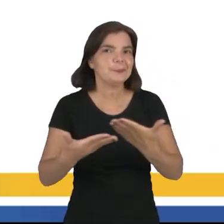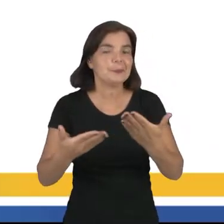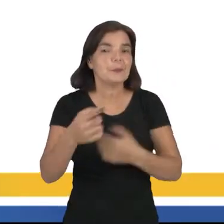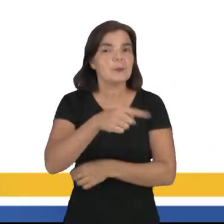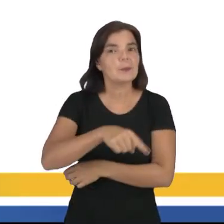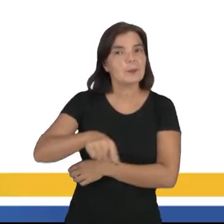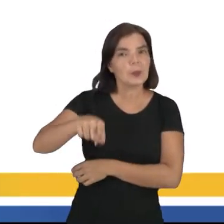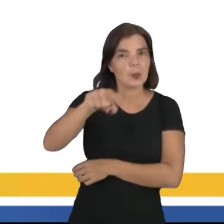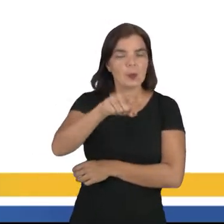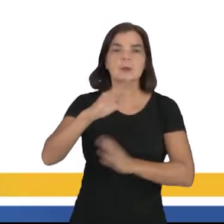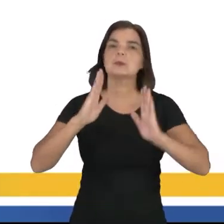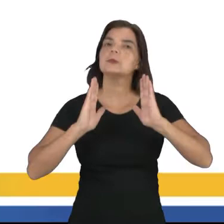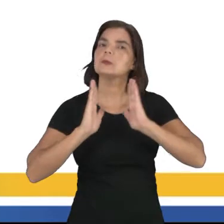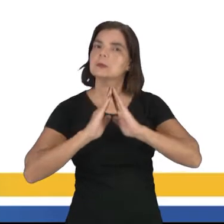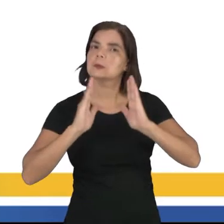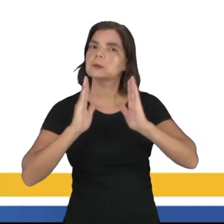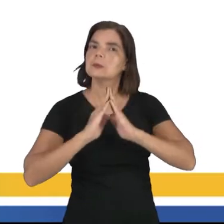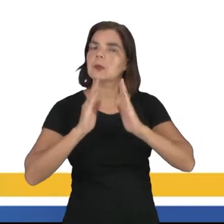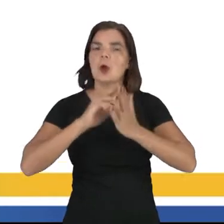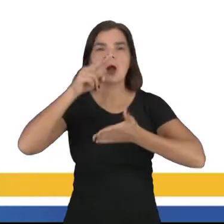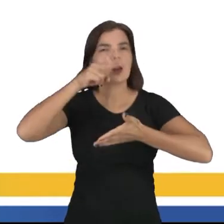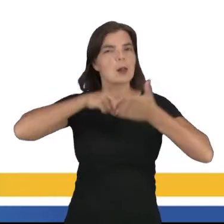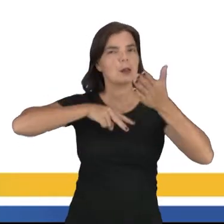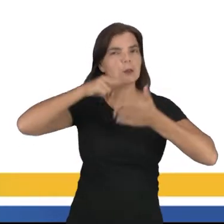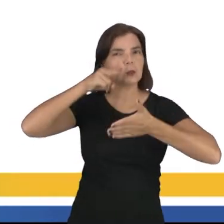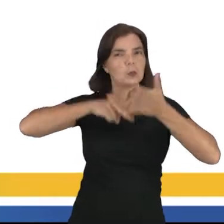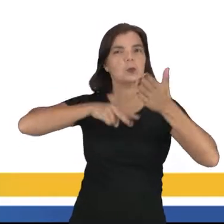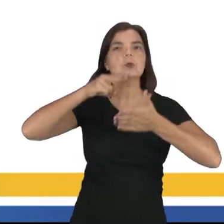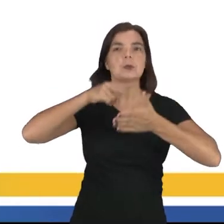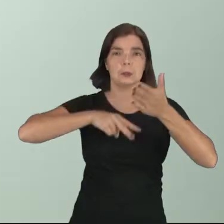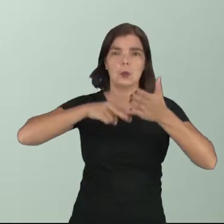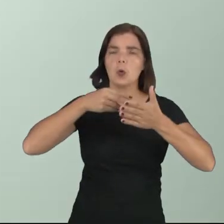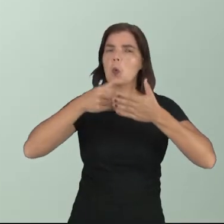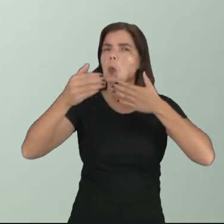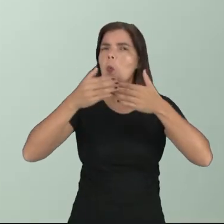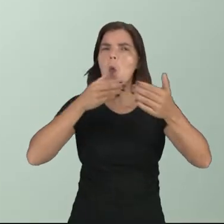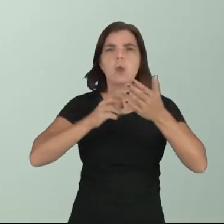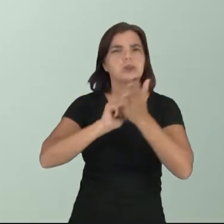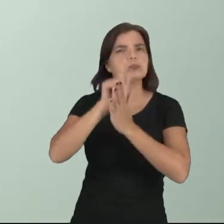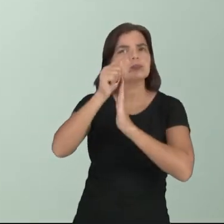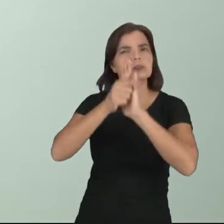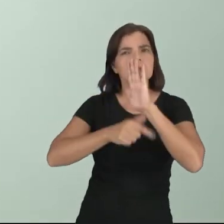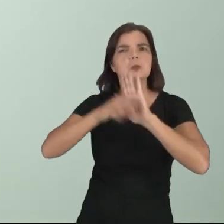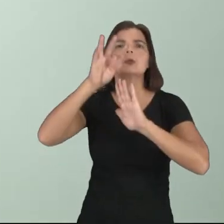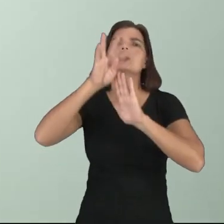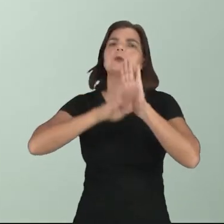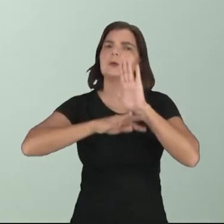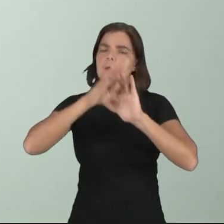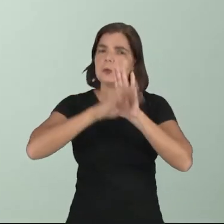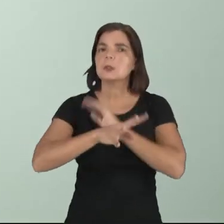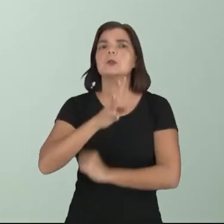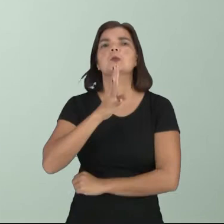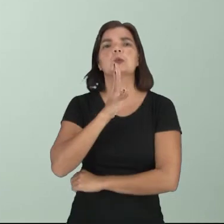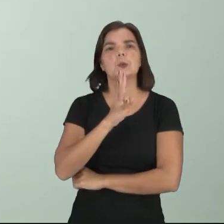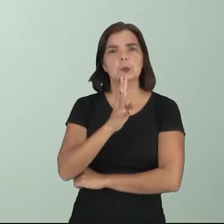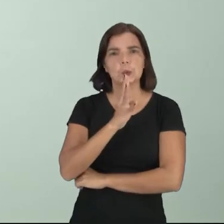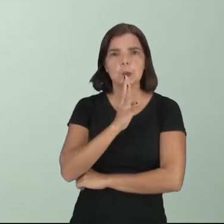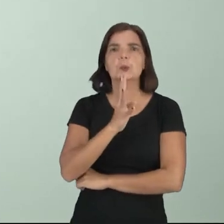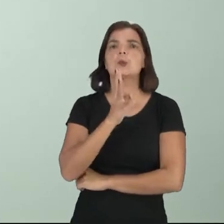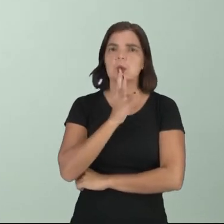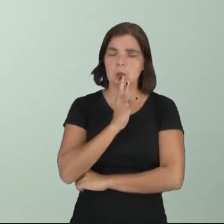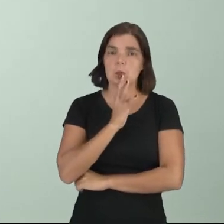hoje, para que você em casa, você leitor em qualquer gênero textual,